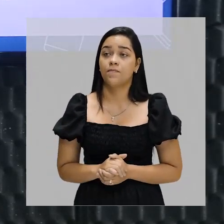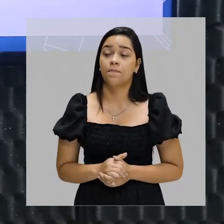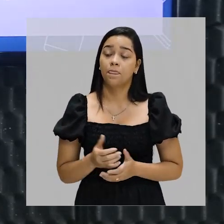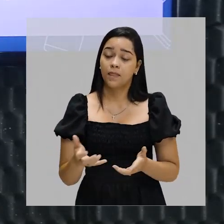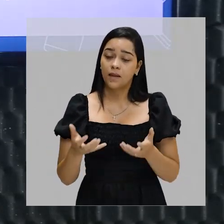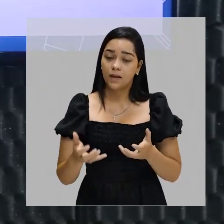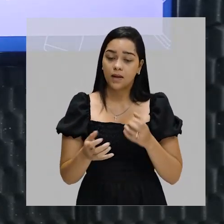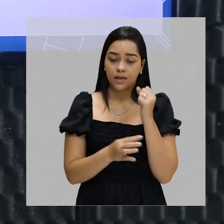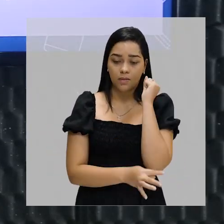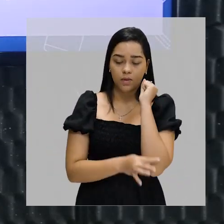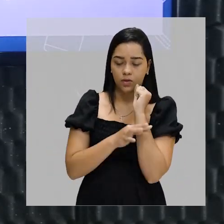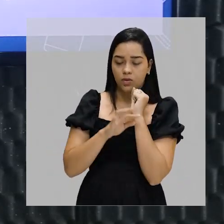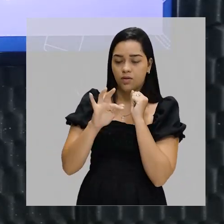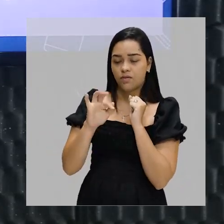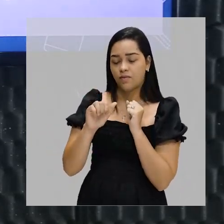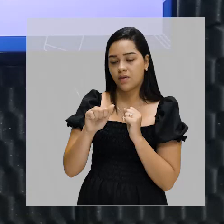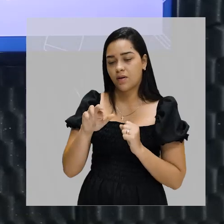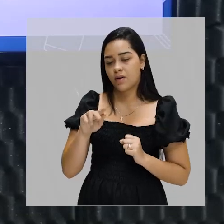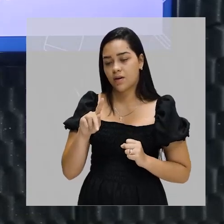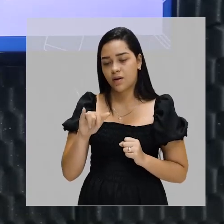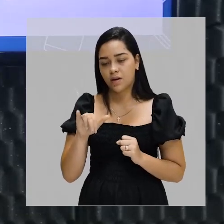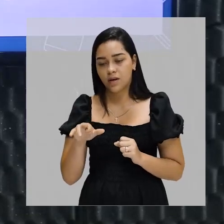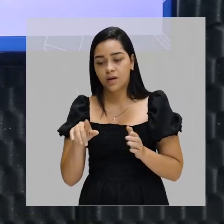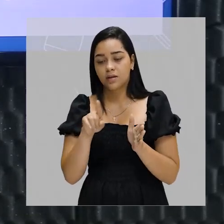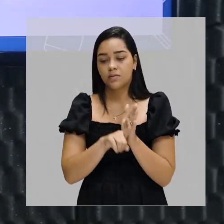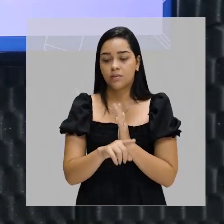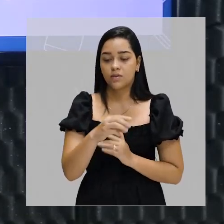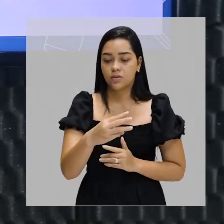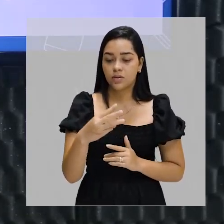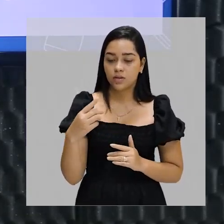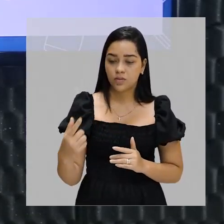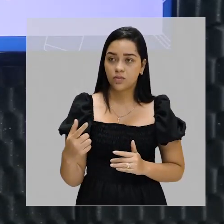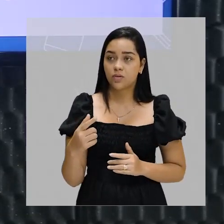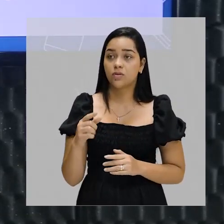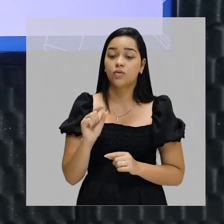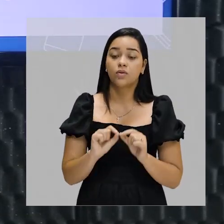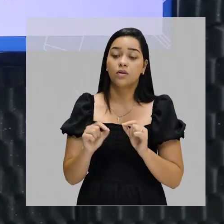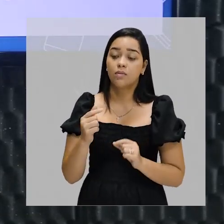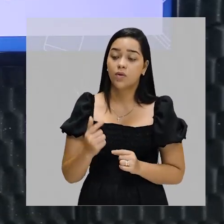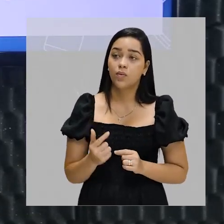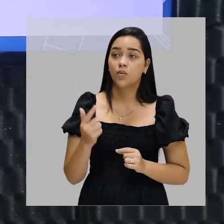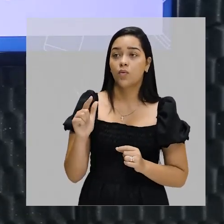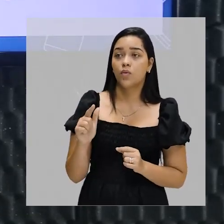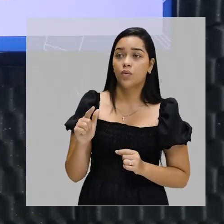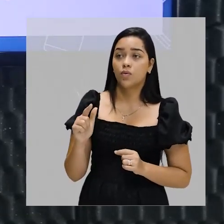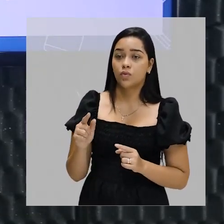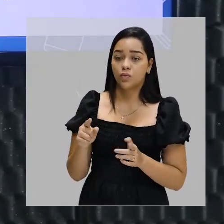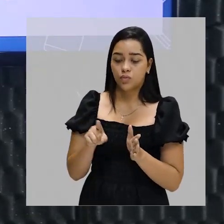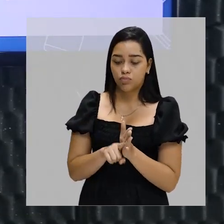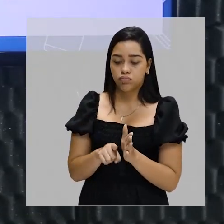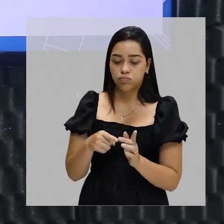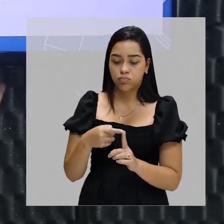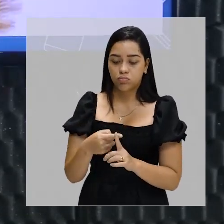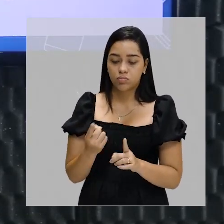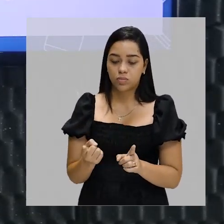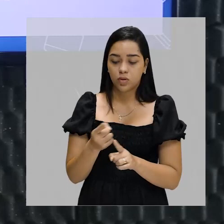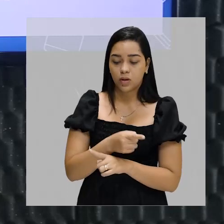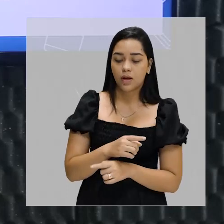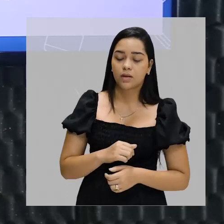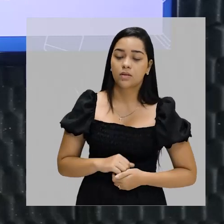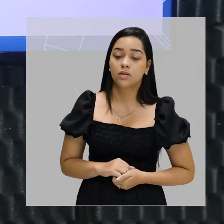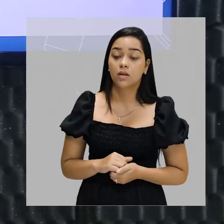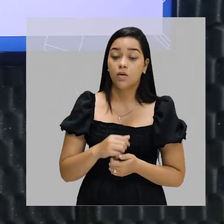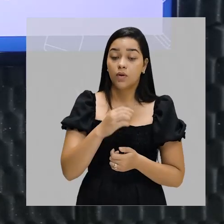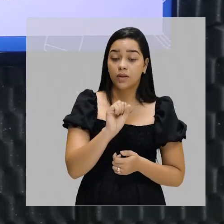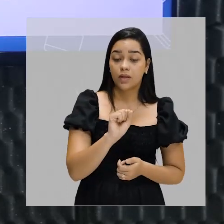a temperatura Fahrenheit, esse menos 32 vai para outro membro com o sinal trocado. Então, vai